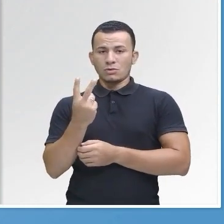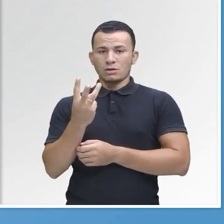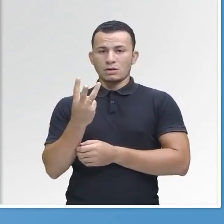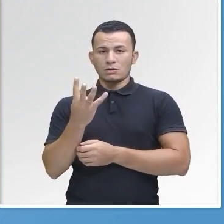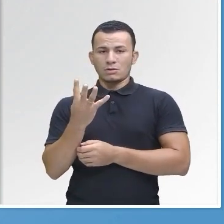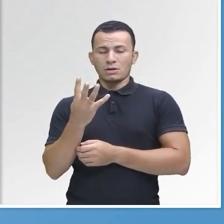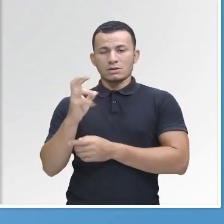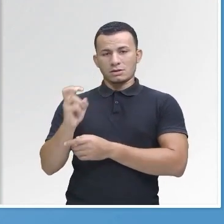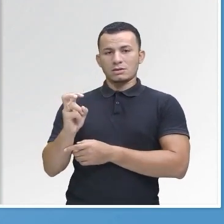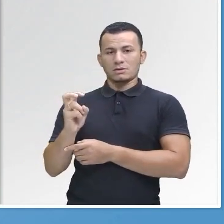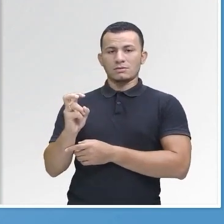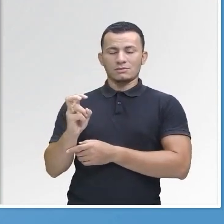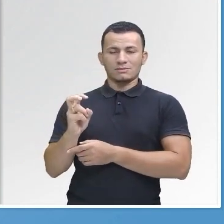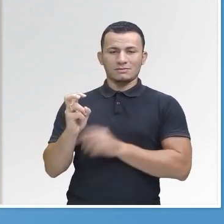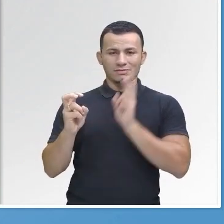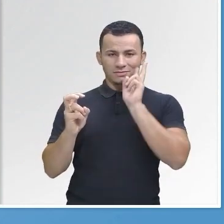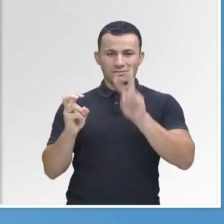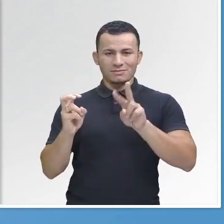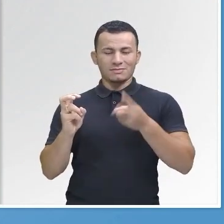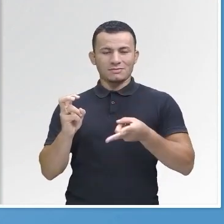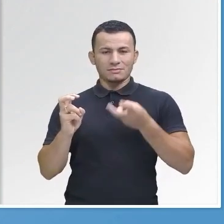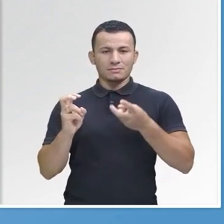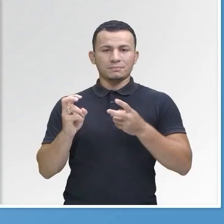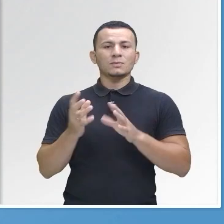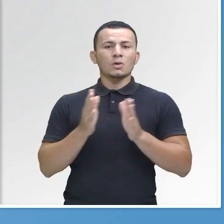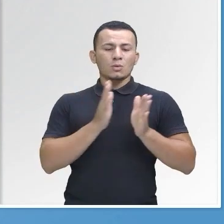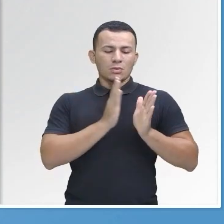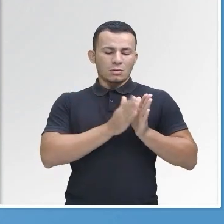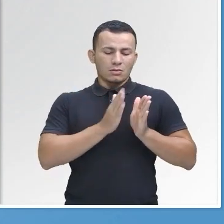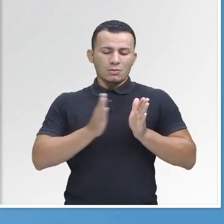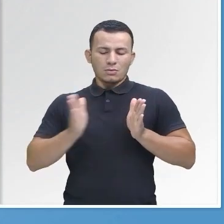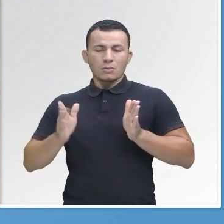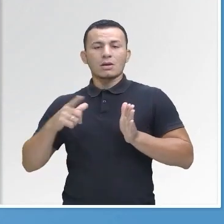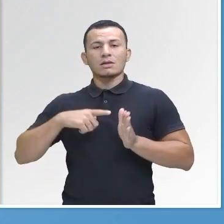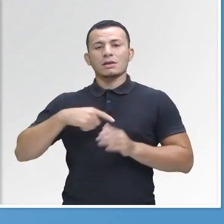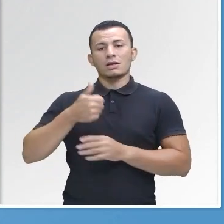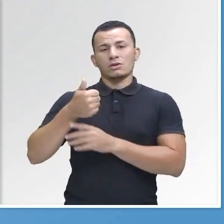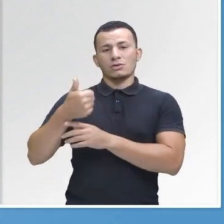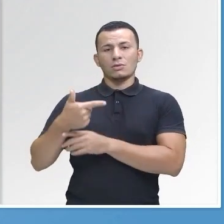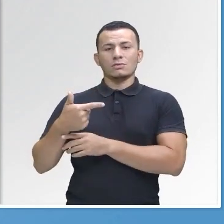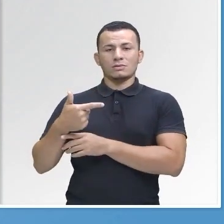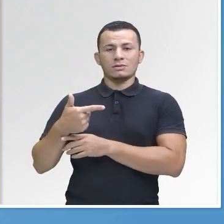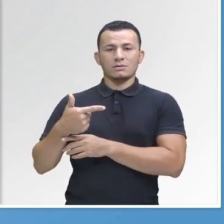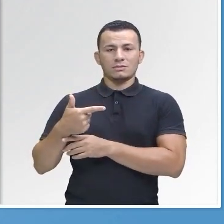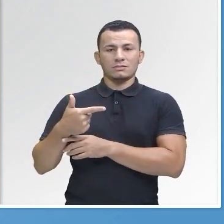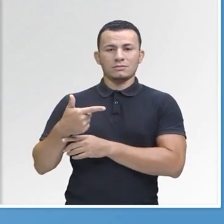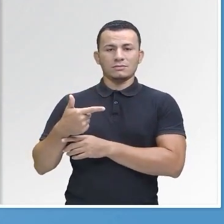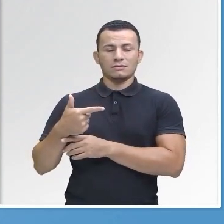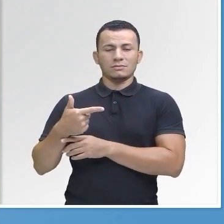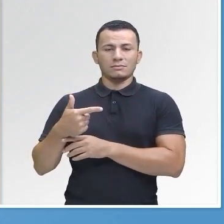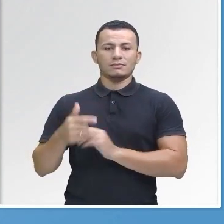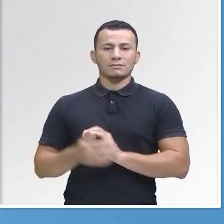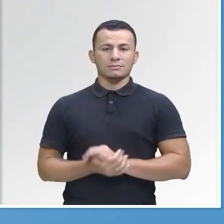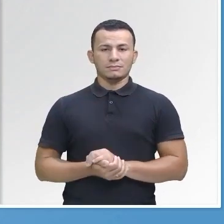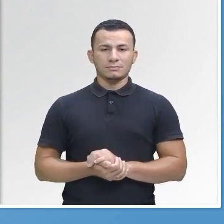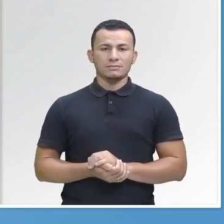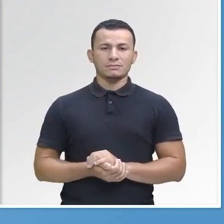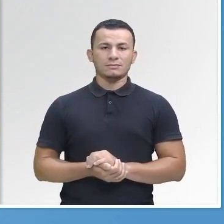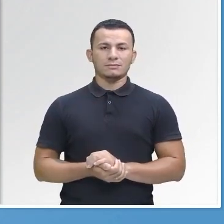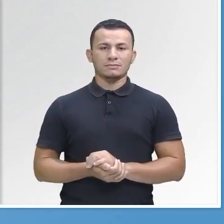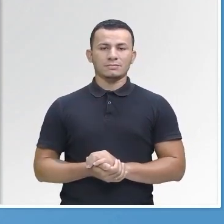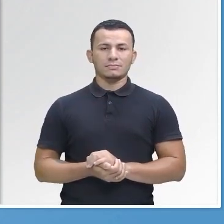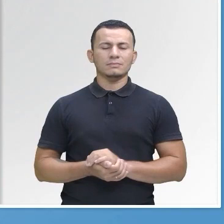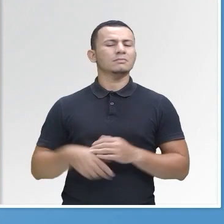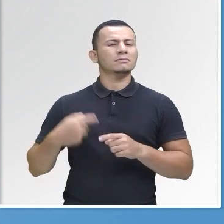5. Em cada pedacinho desse tem 12. Olha aí, ó. 12, 12, 12 e 12.